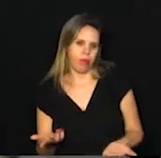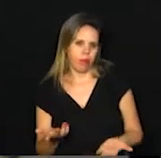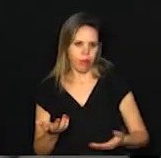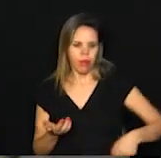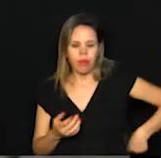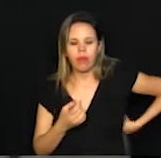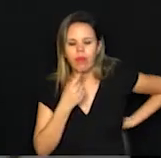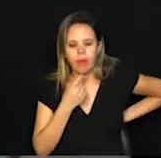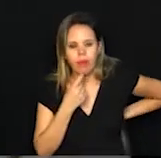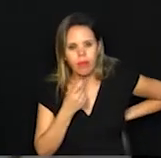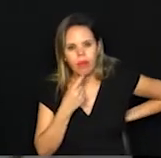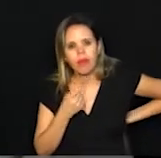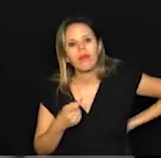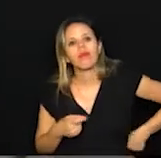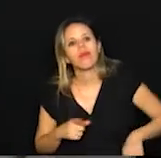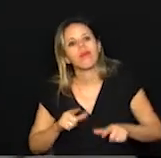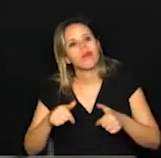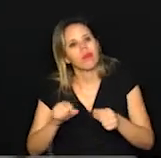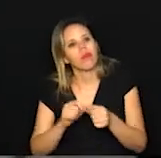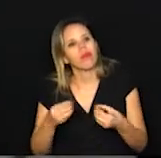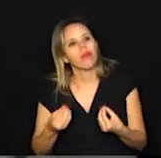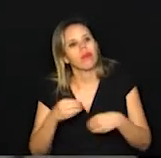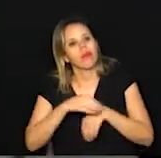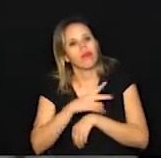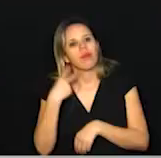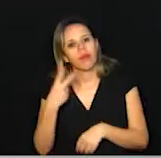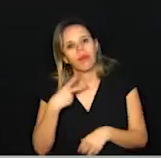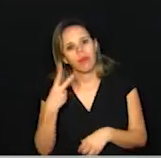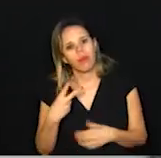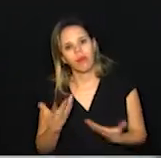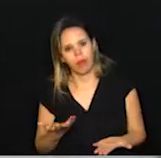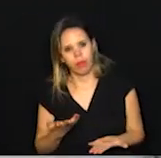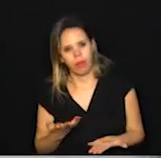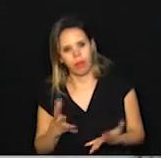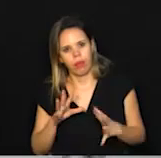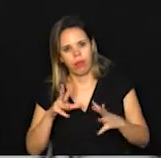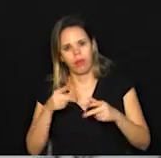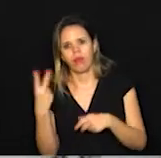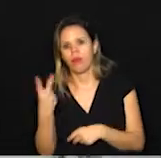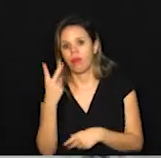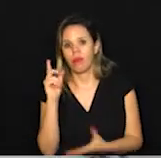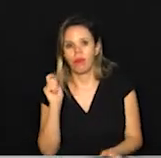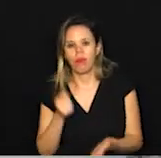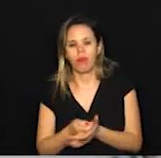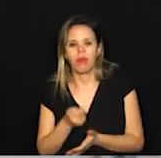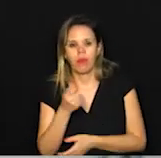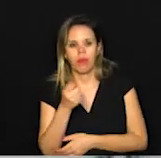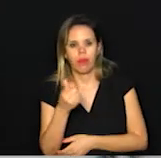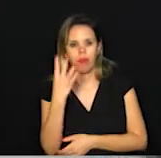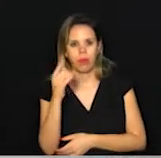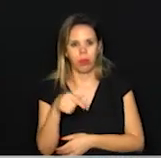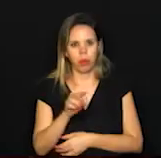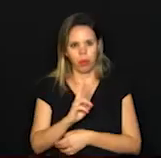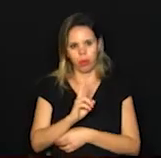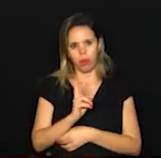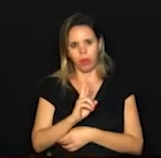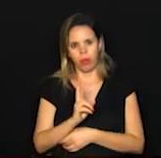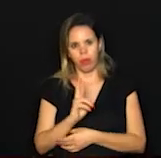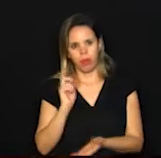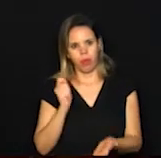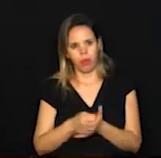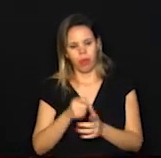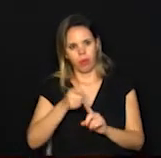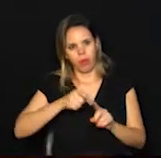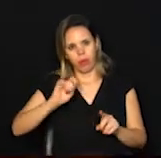que teve a iniciativa de levar a demanda ao vereador. Todo esse valor de quase R$4 mil foi pago